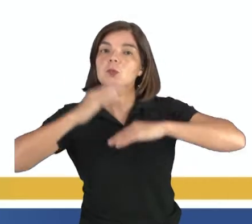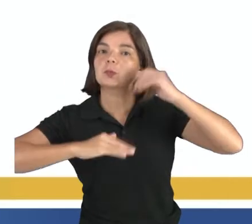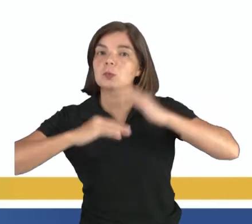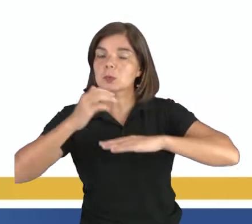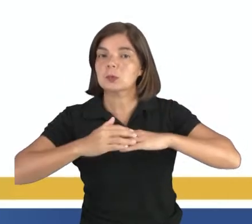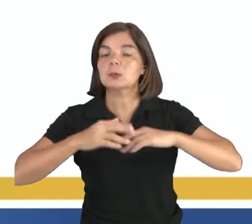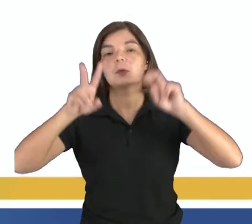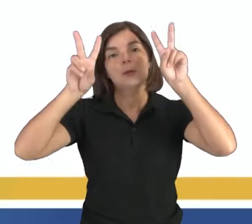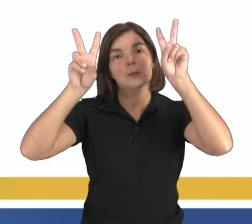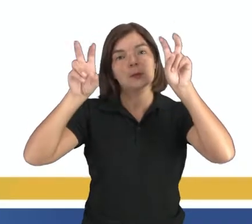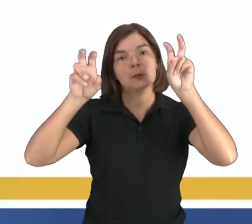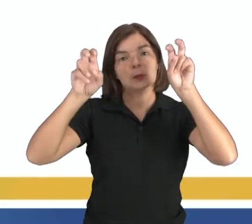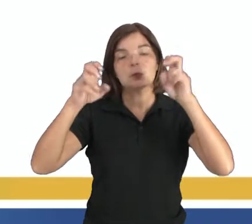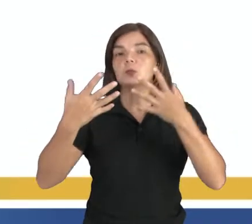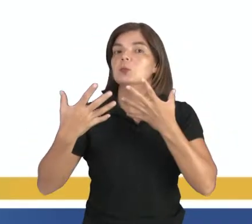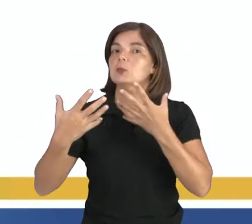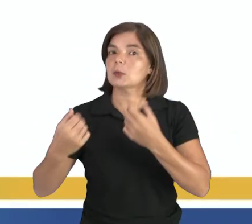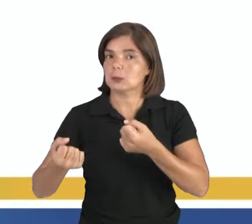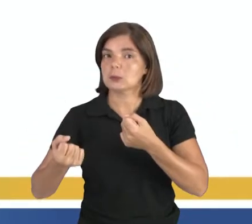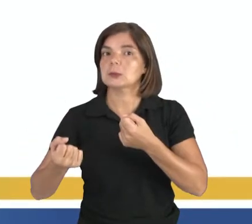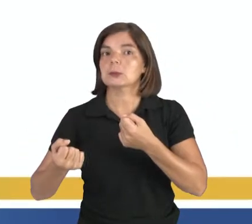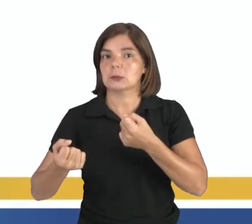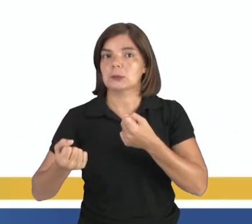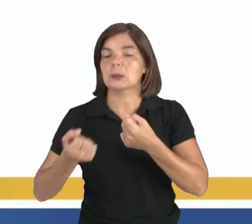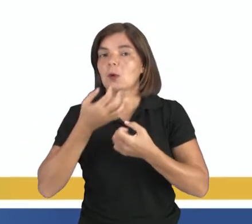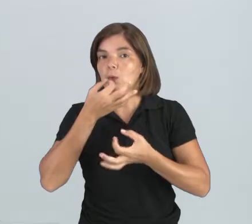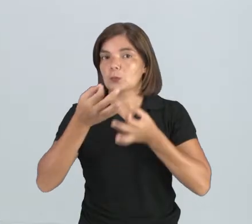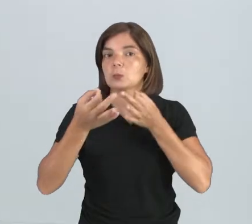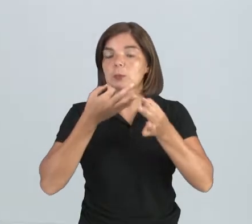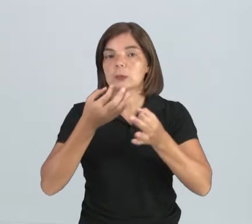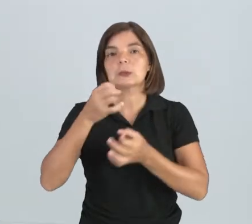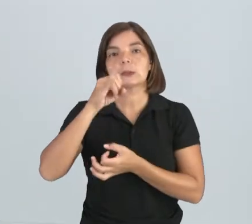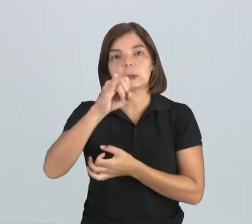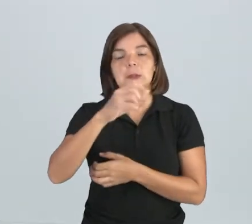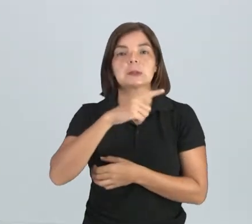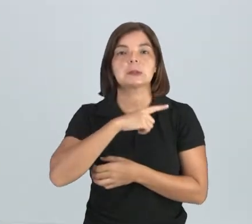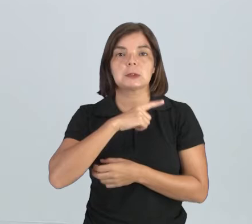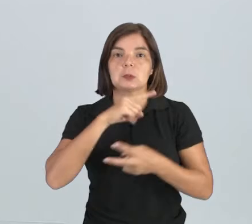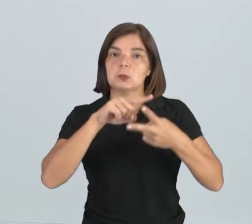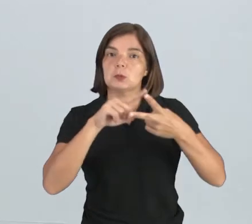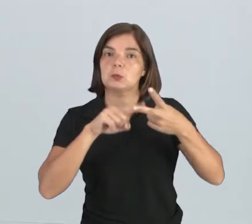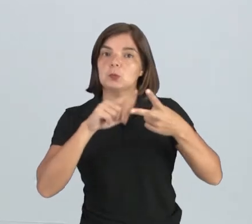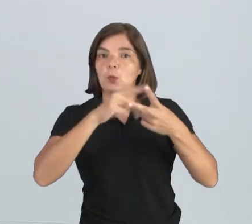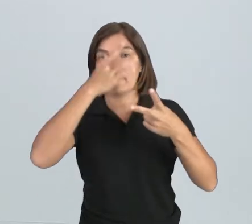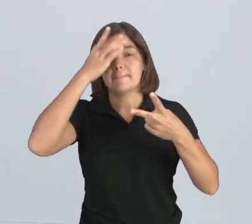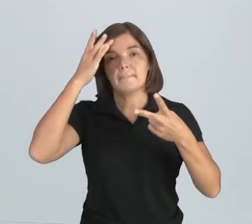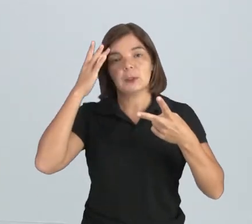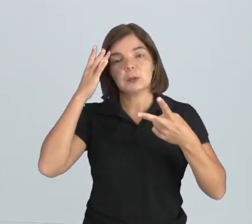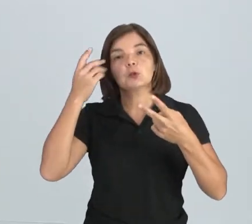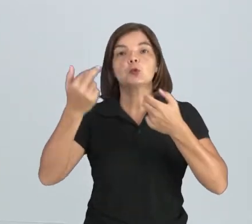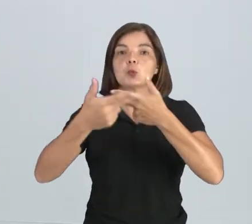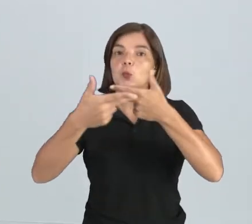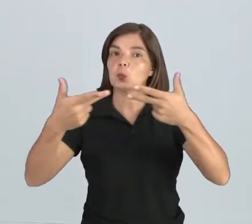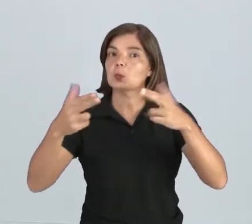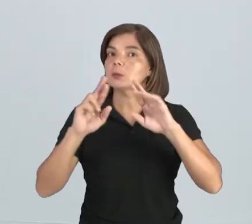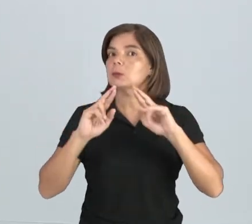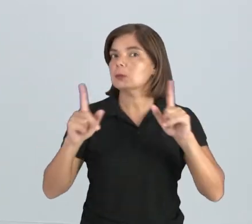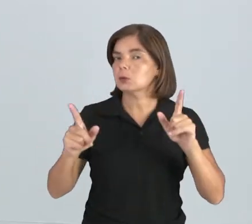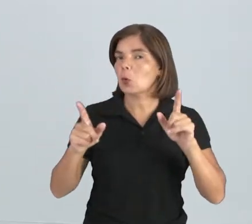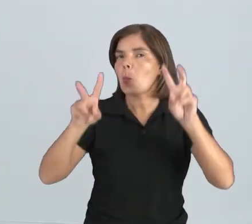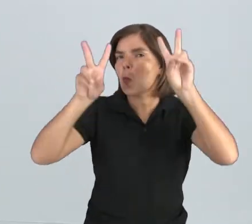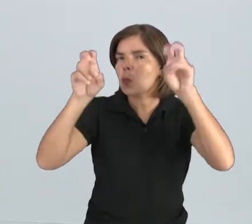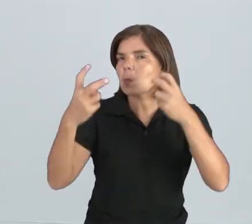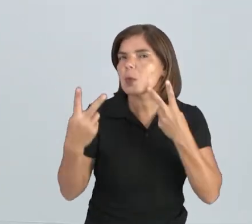área não discorda sobre o assunto, tá bom? Se nós temos ali duas autoridades falando coisas distintas sobre o